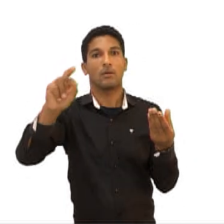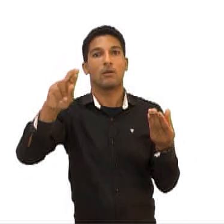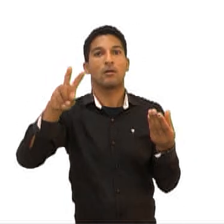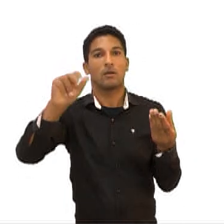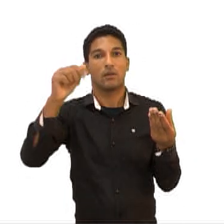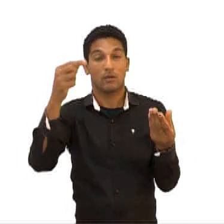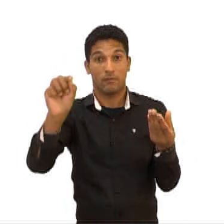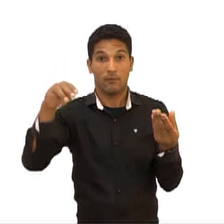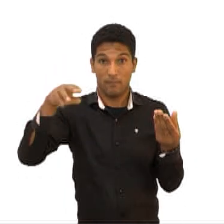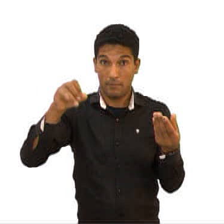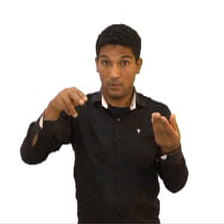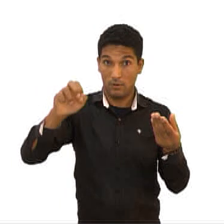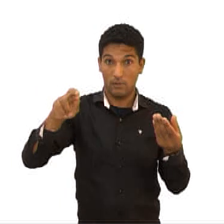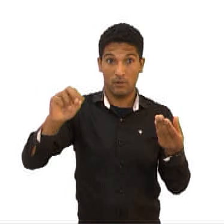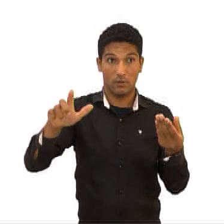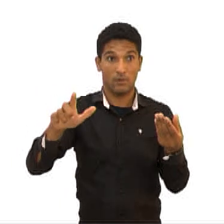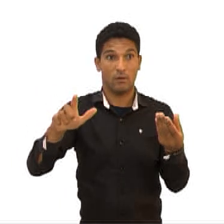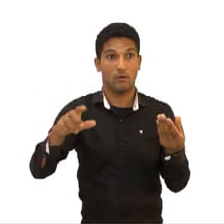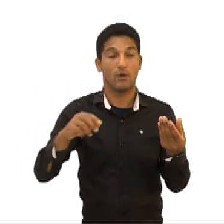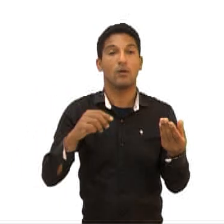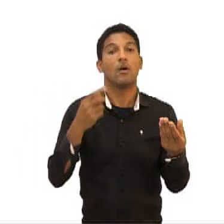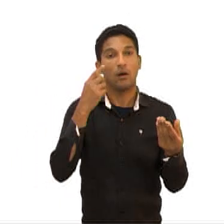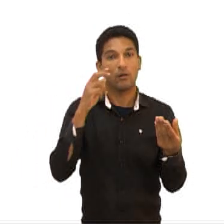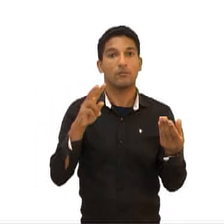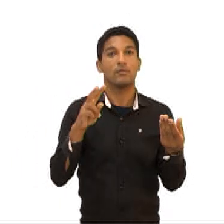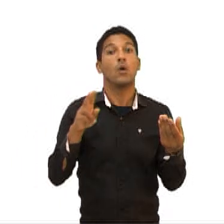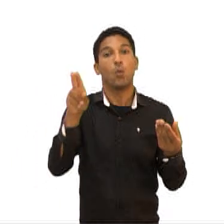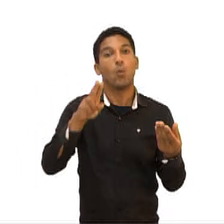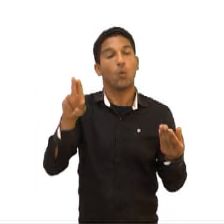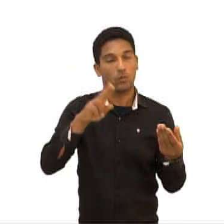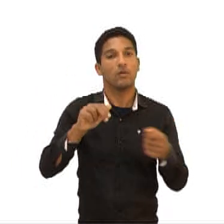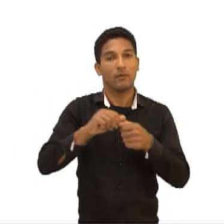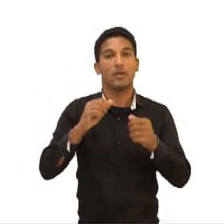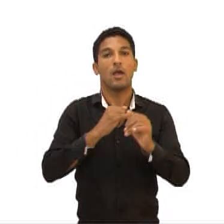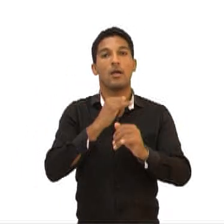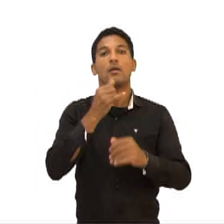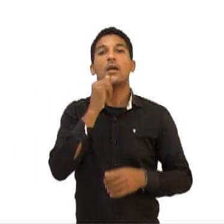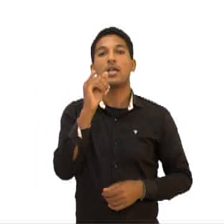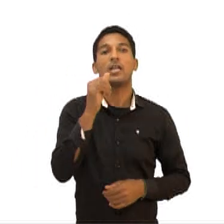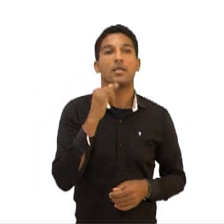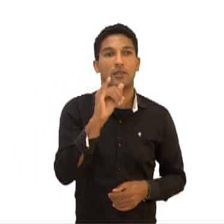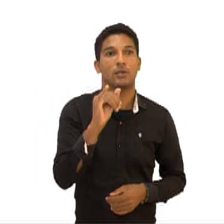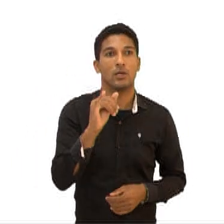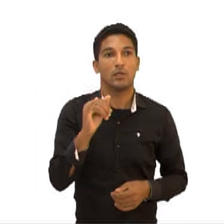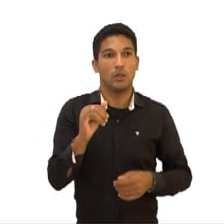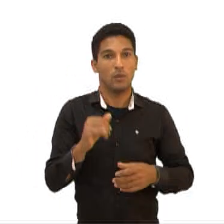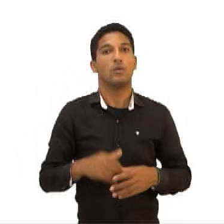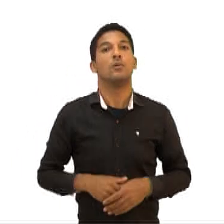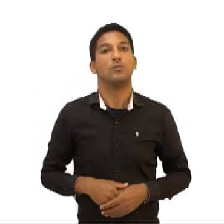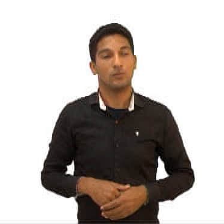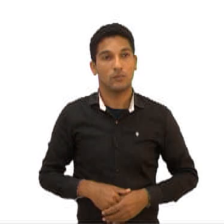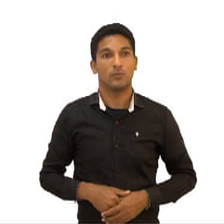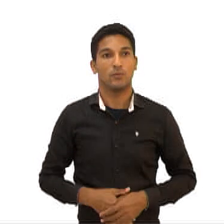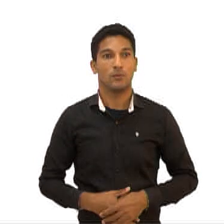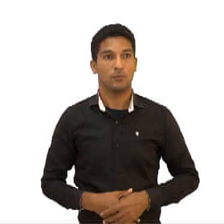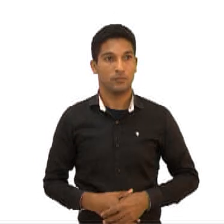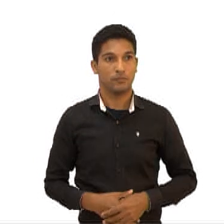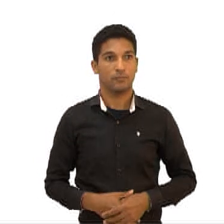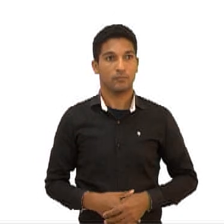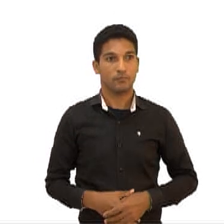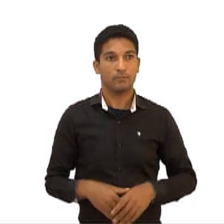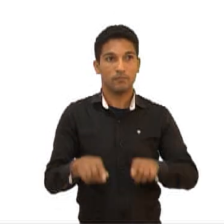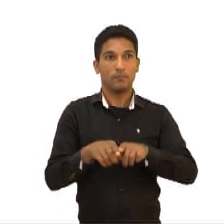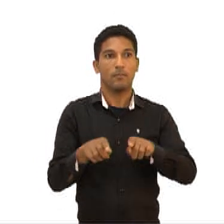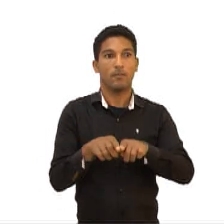nas usinas termoelétricas para produzir calor. A produção na Ásia, destaque para a China, a região da Manchúria,